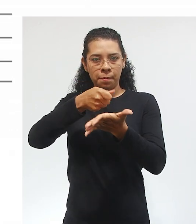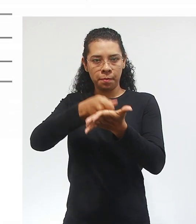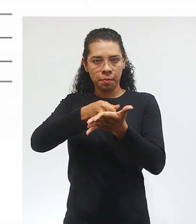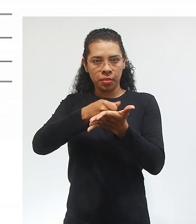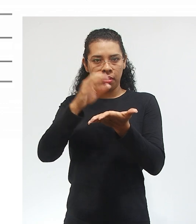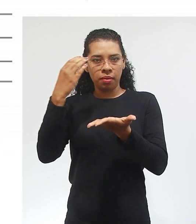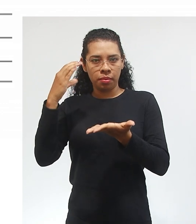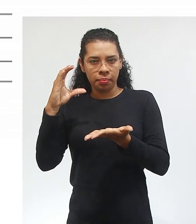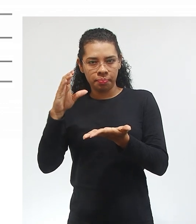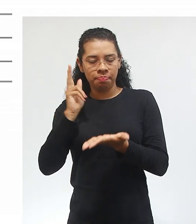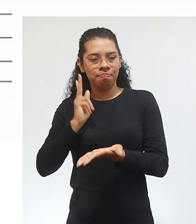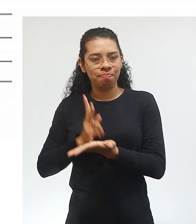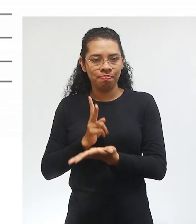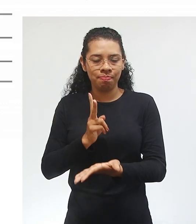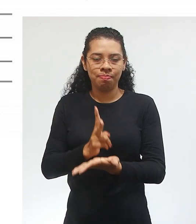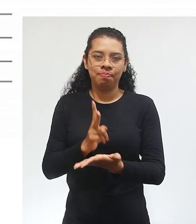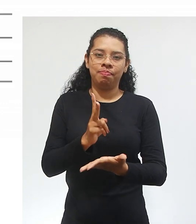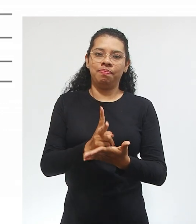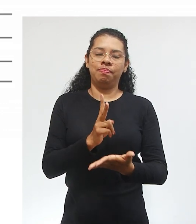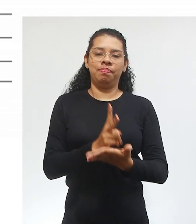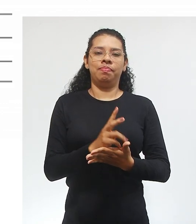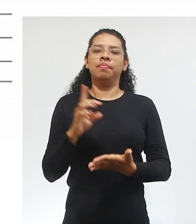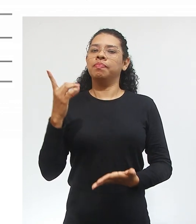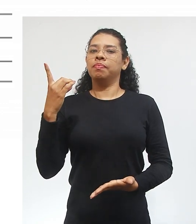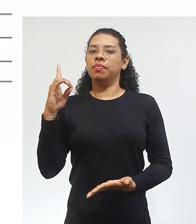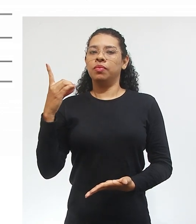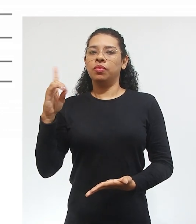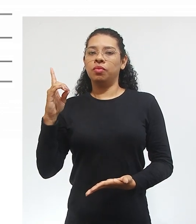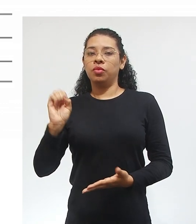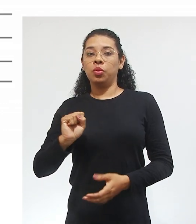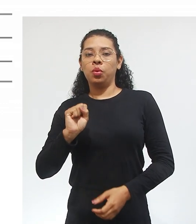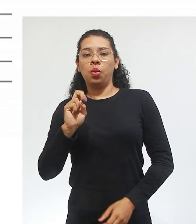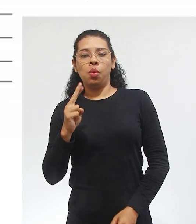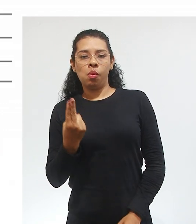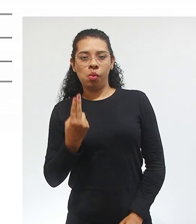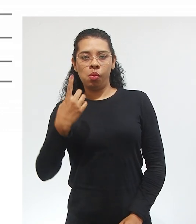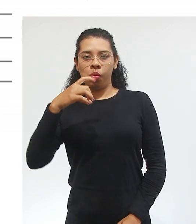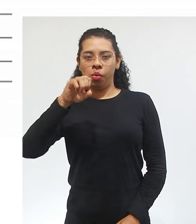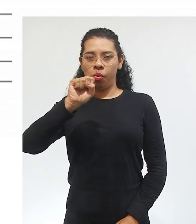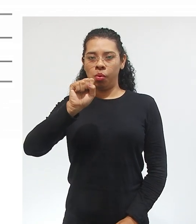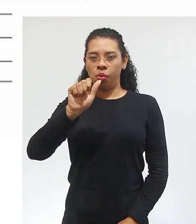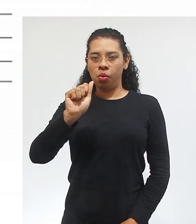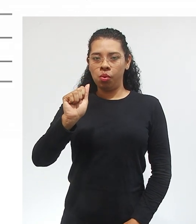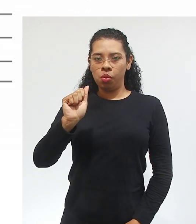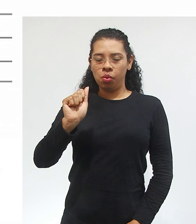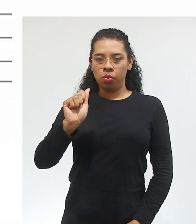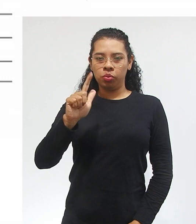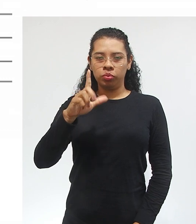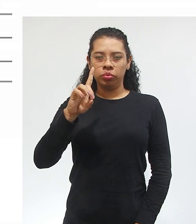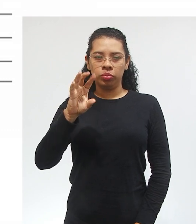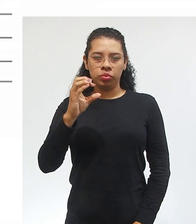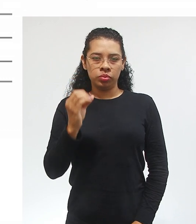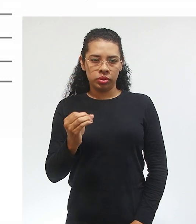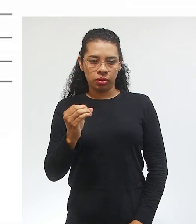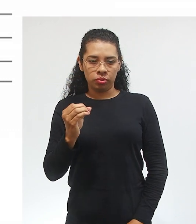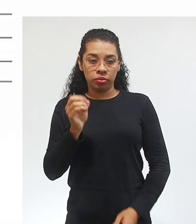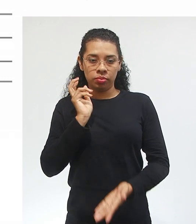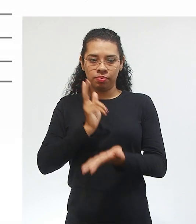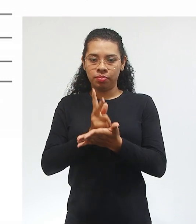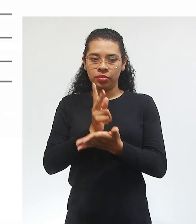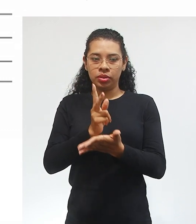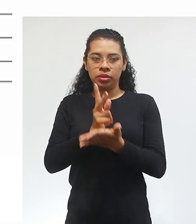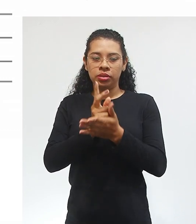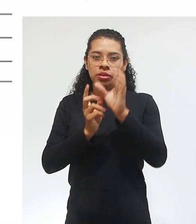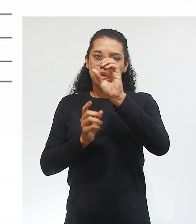vocês lembram muito bem, né? Toda vez que se tratar de débito ou saldo devedor, será no lado esquerdo,